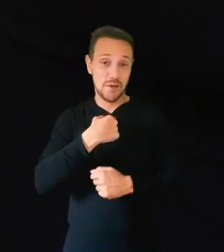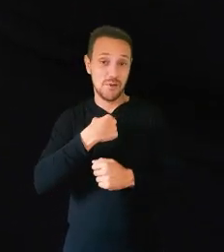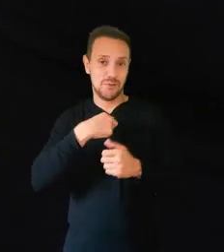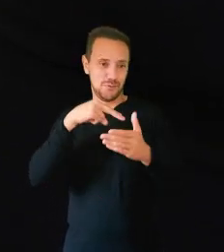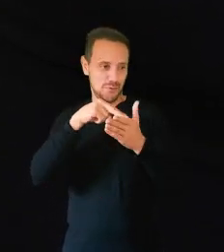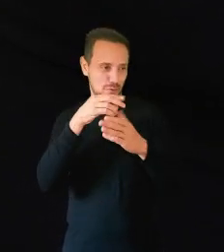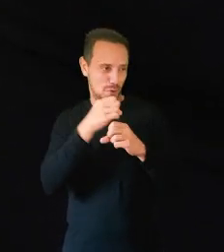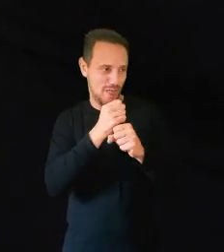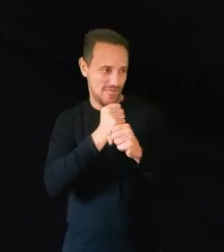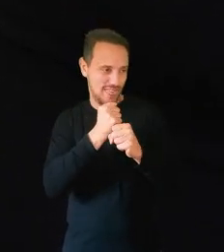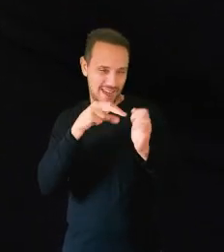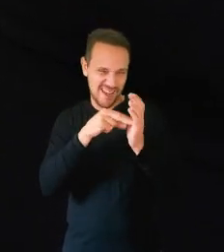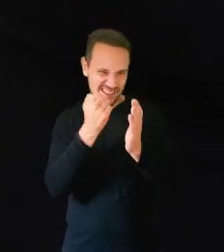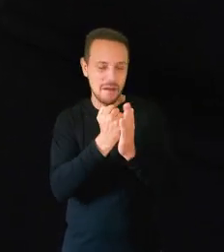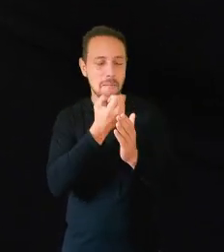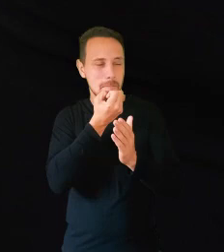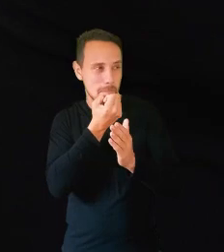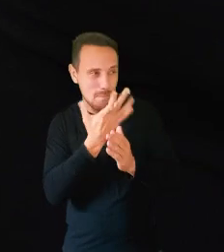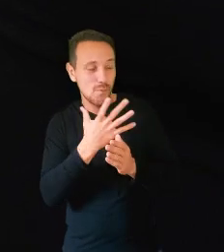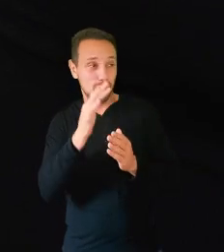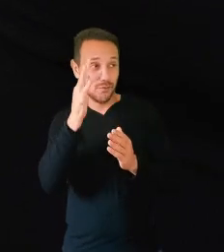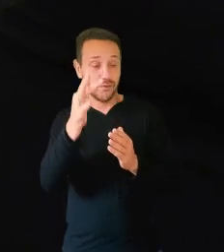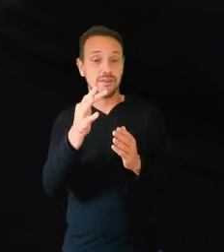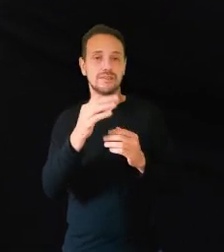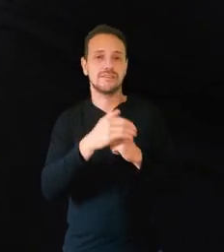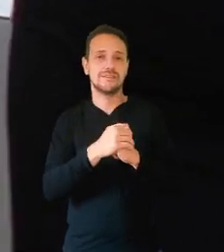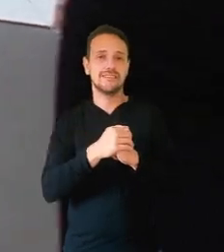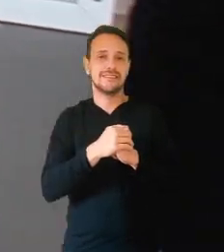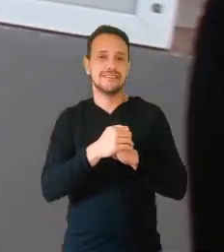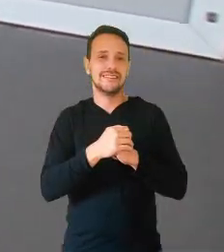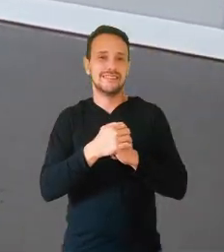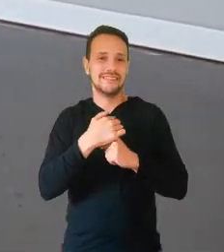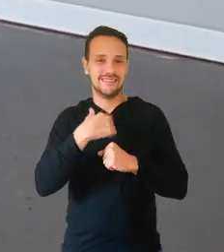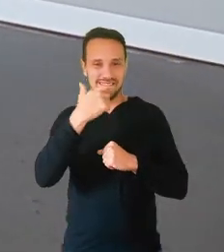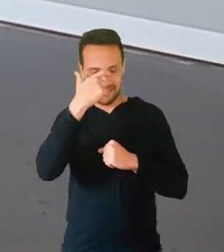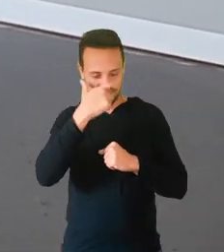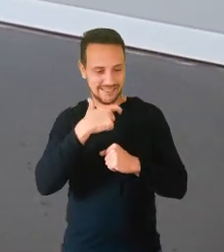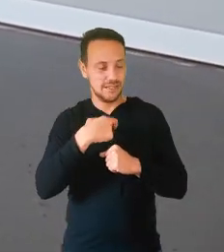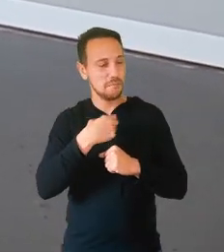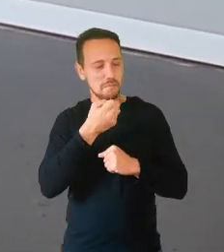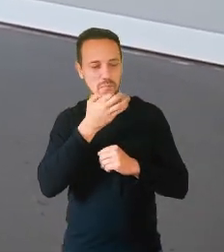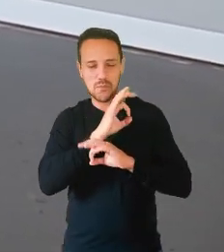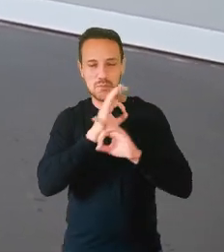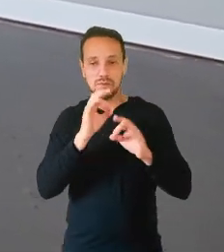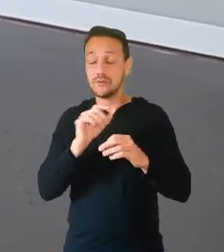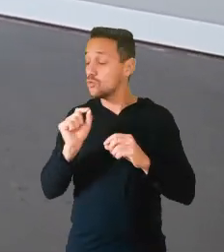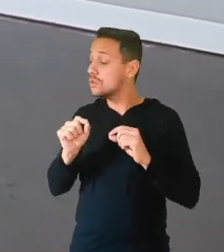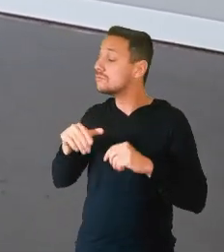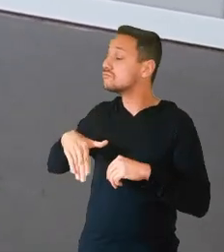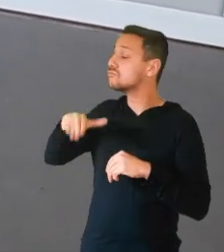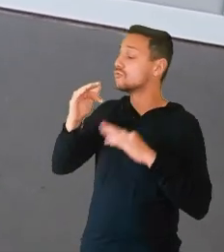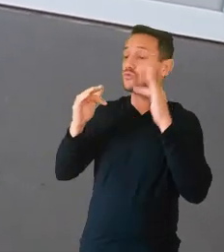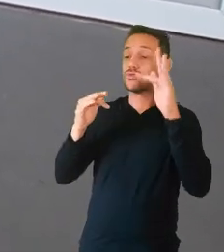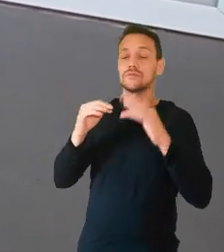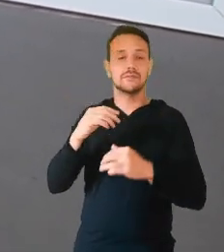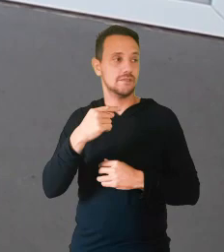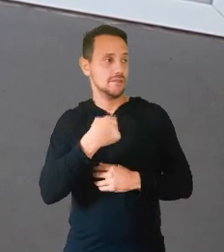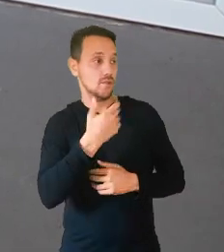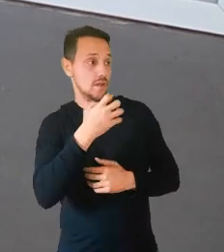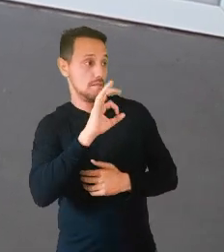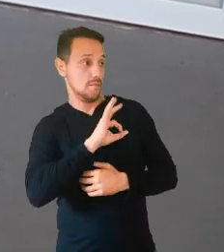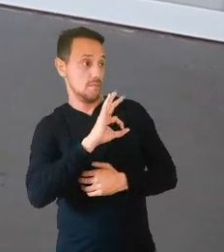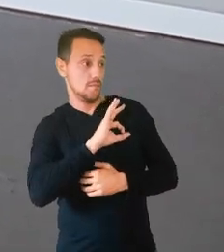ser boas. O que você quer ser quando crescer? Policial. Pra ser policial tem que